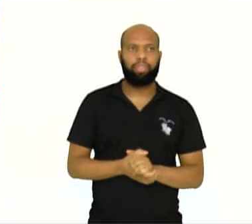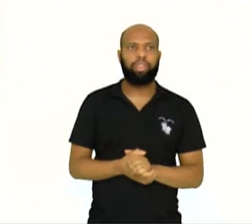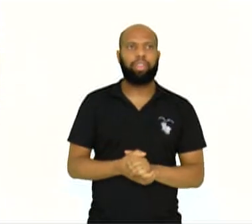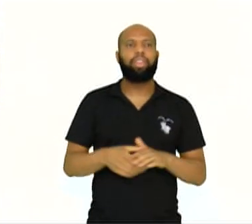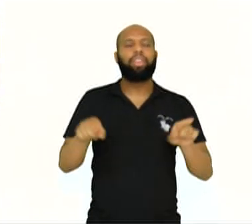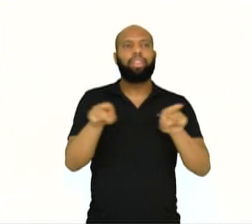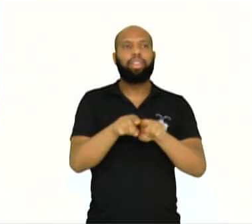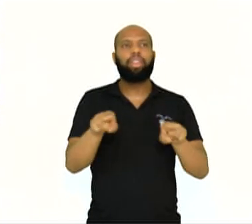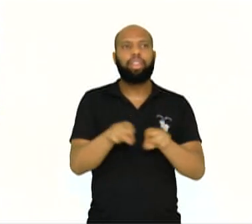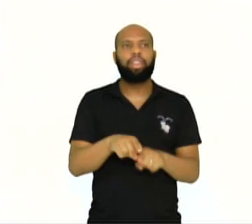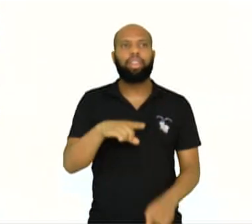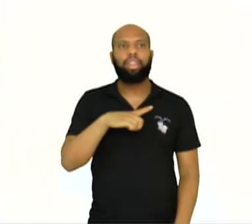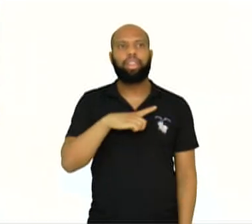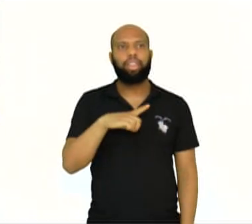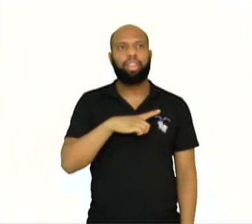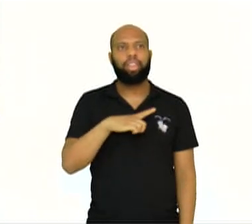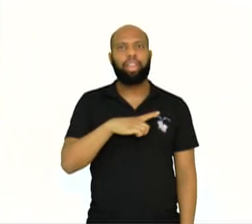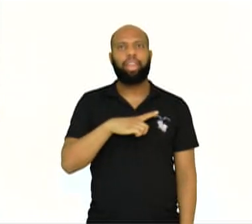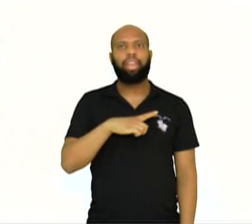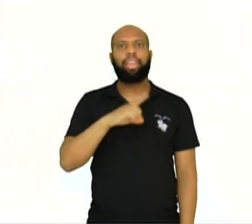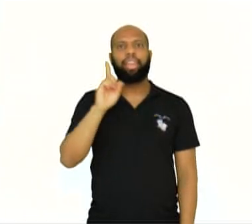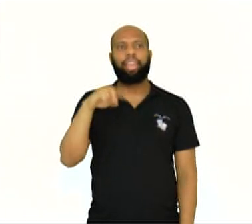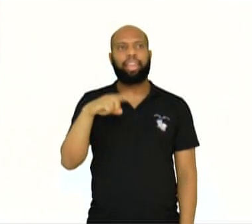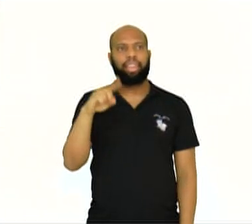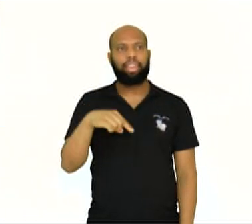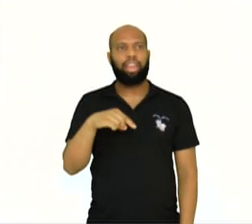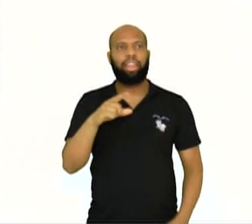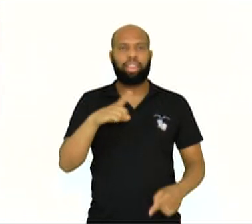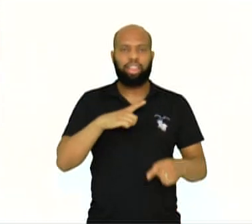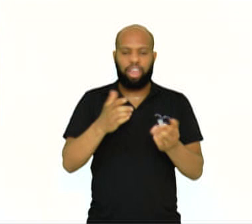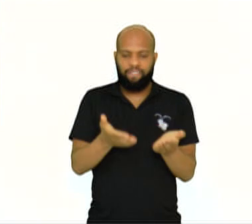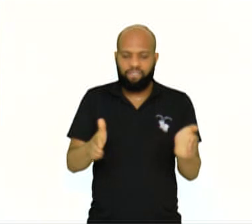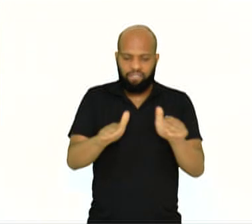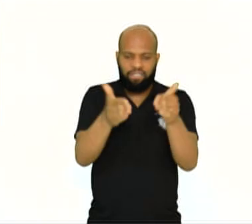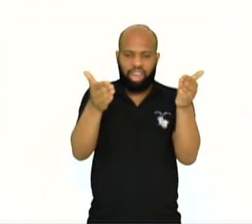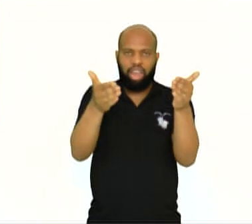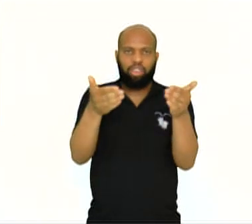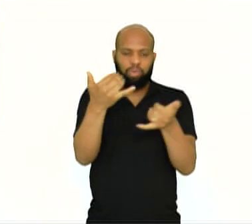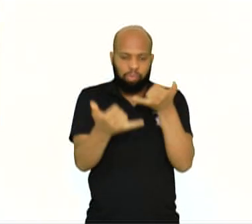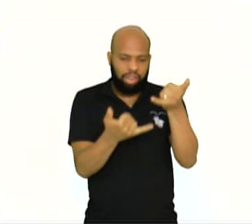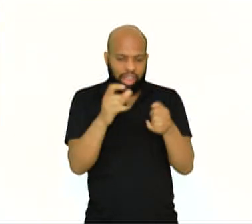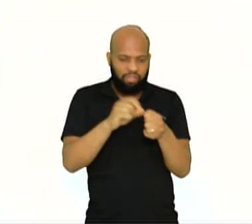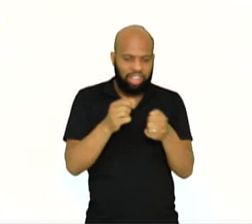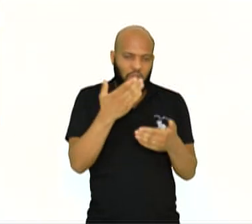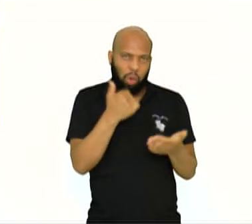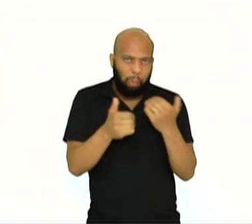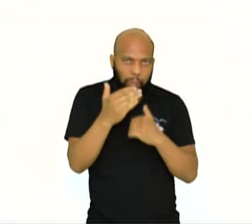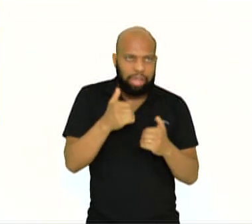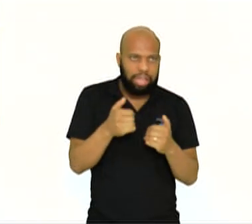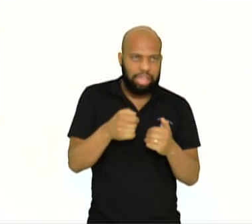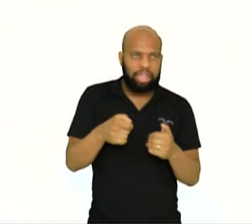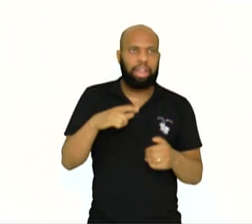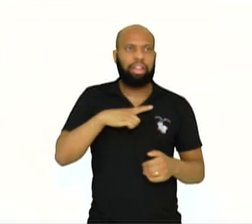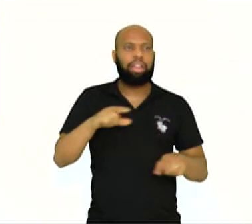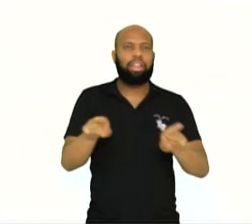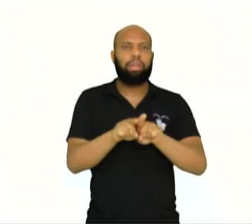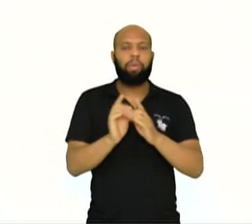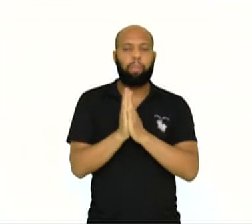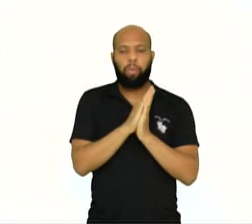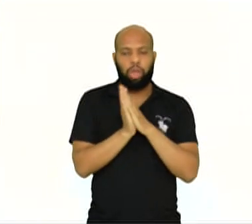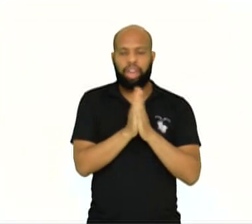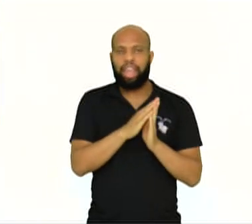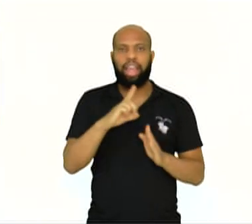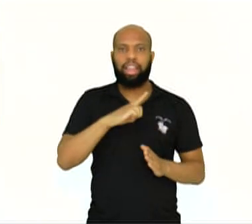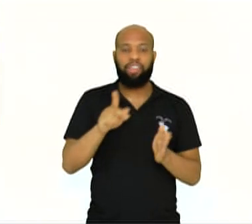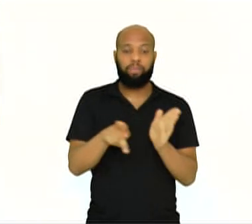ter também vasinhos, potinhos onde se brincava de fazer comidinha. Nós temos bonecas feitas de espigas